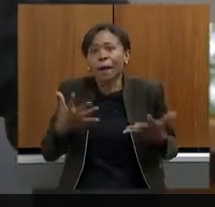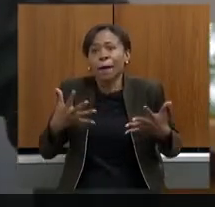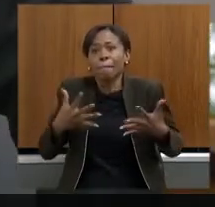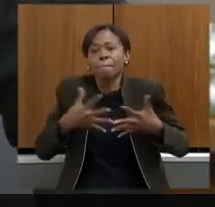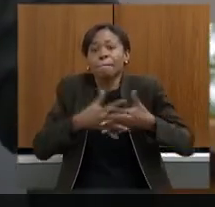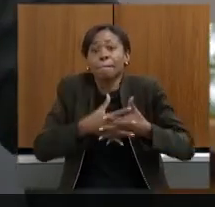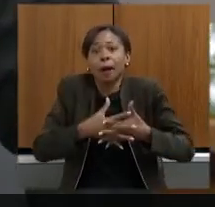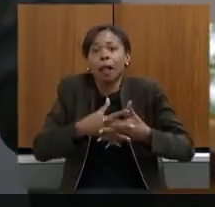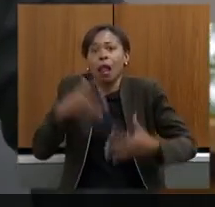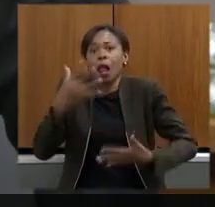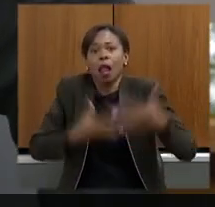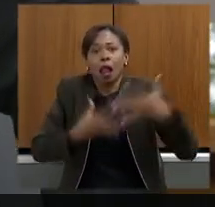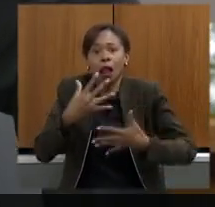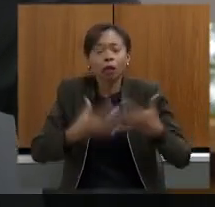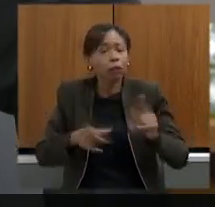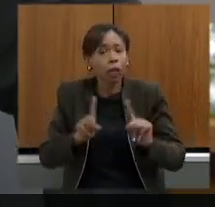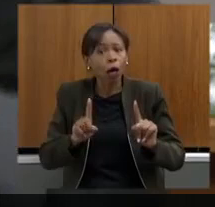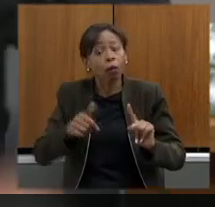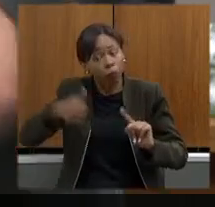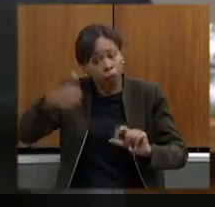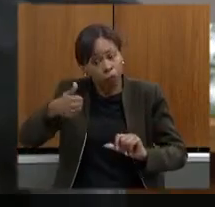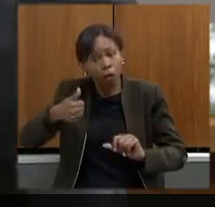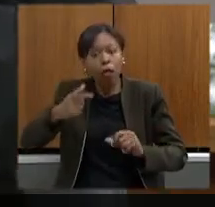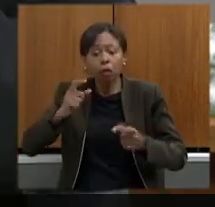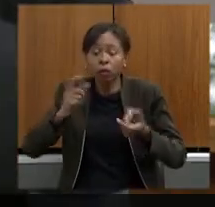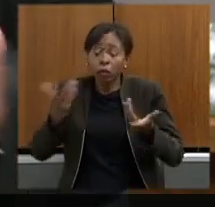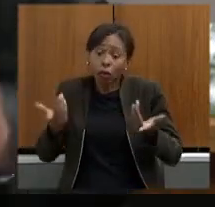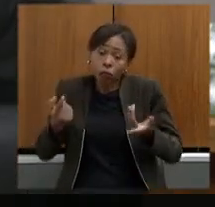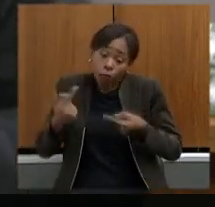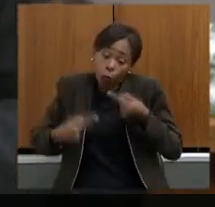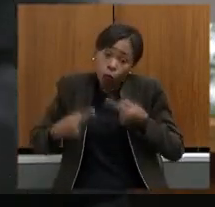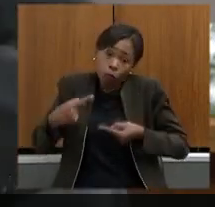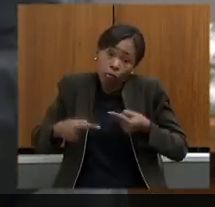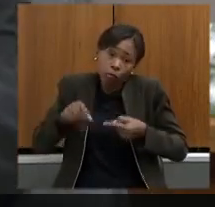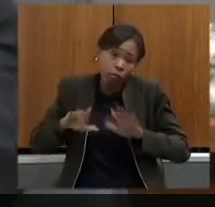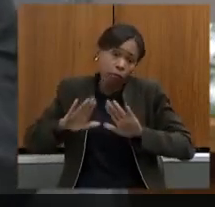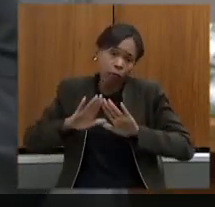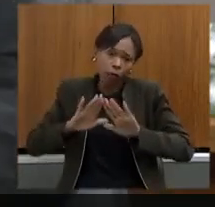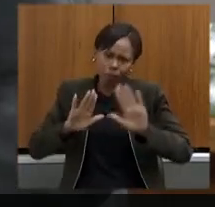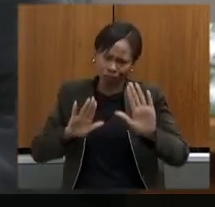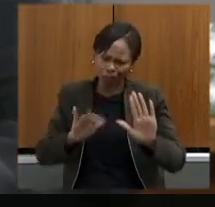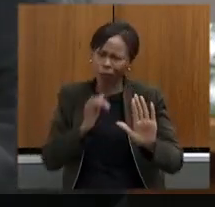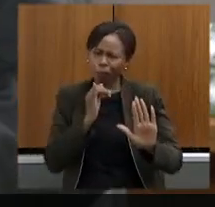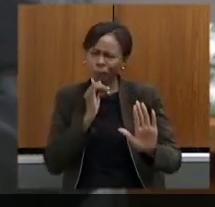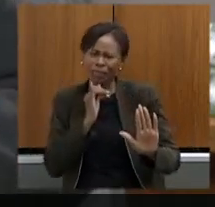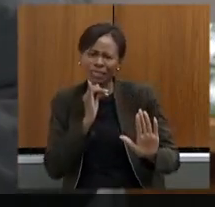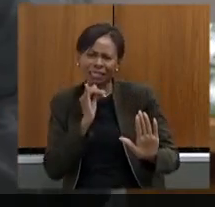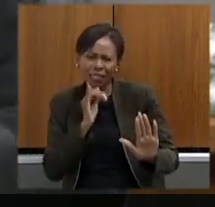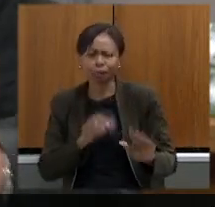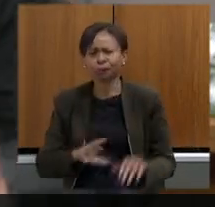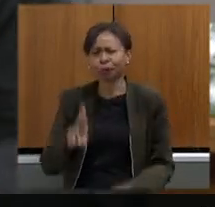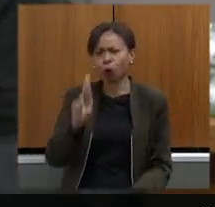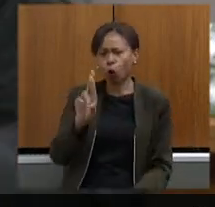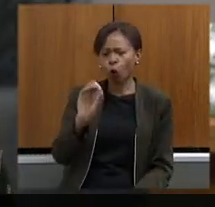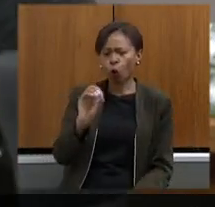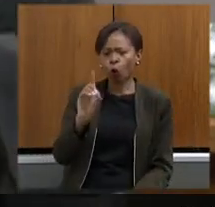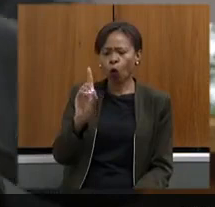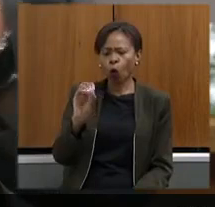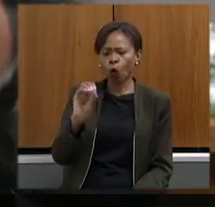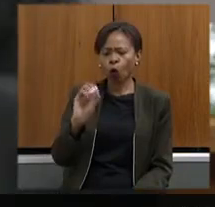discutir antes com Assembleia que vou pegar um tema polêmico não vou entrar aqui no mérito não Rodoanel